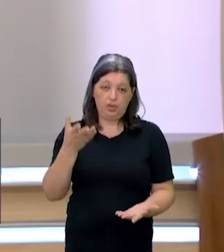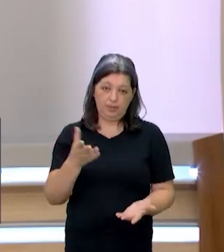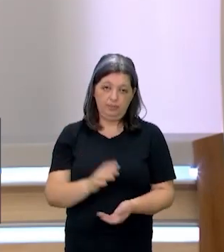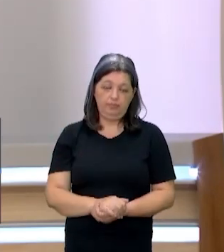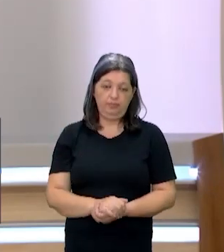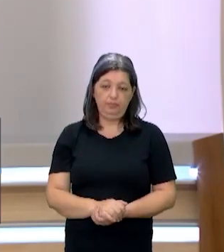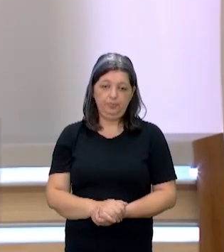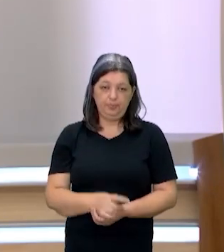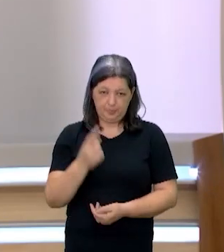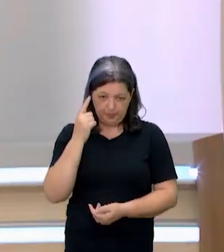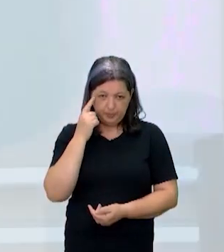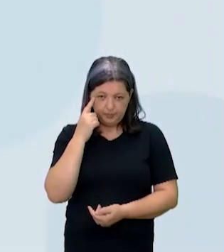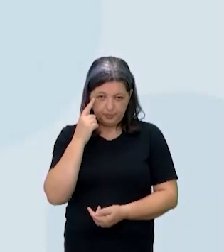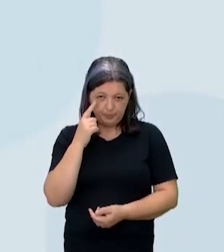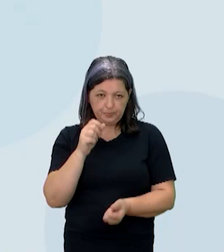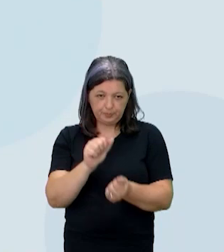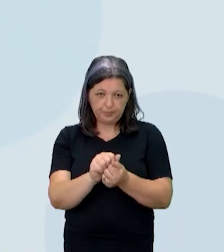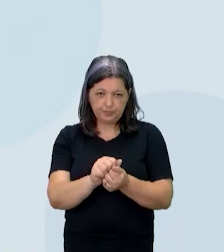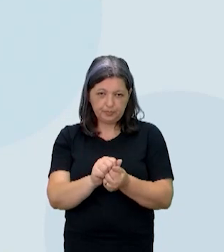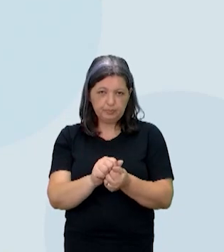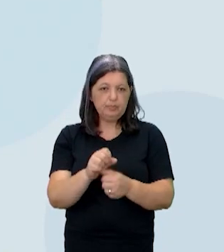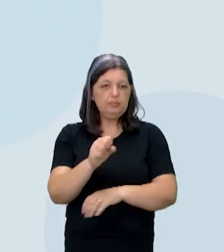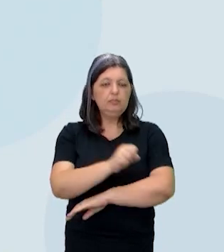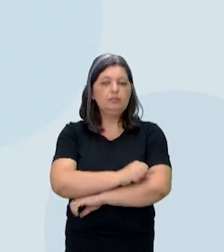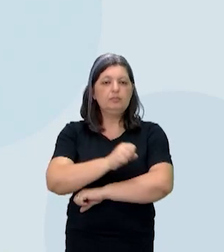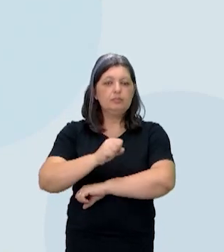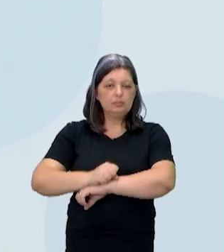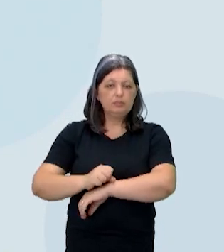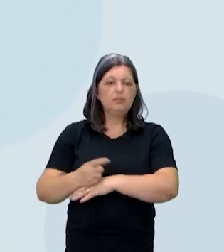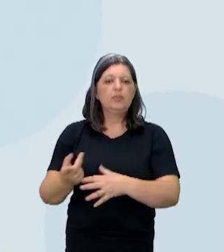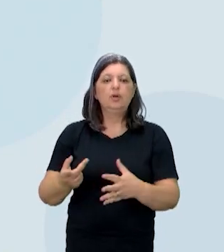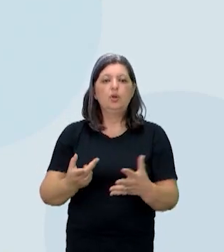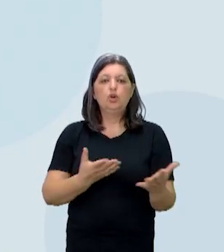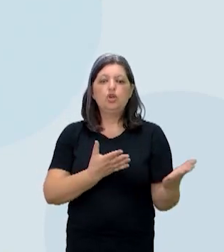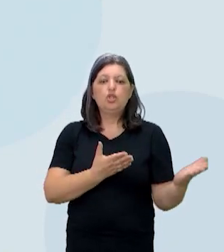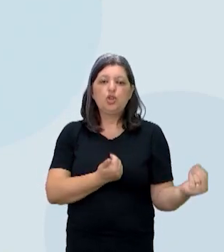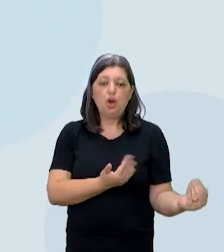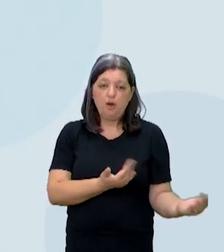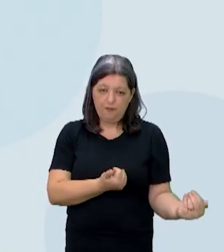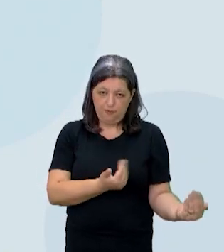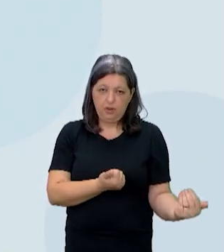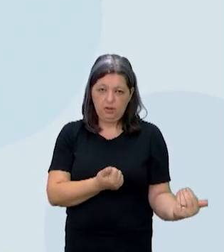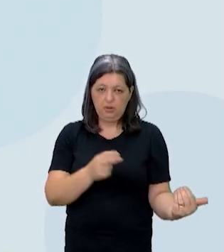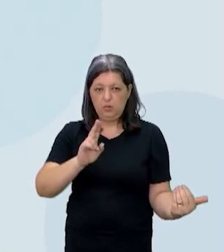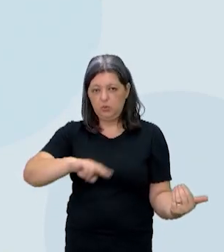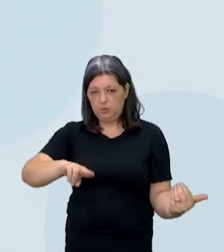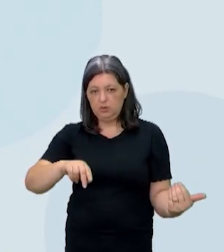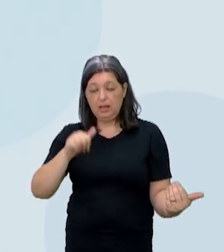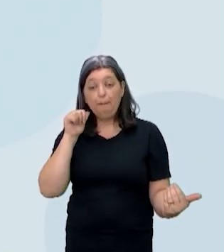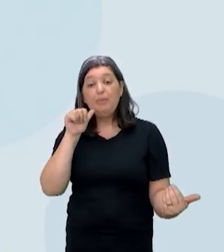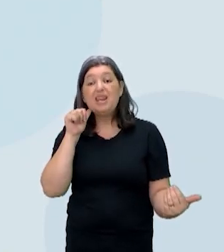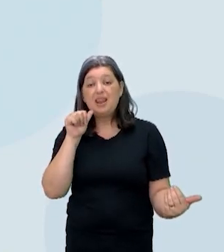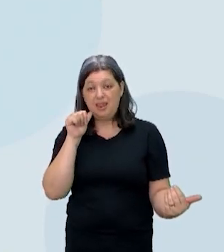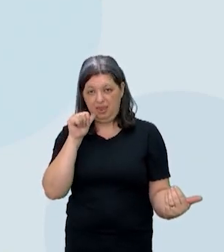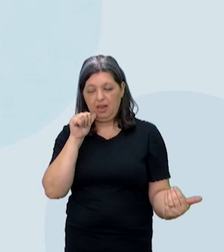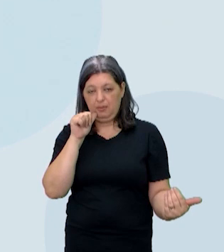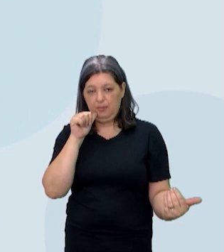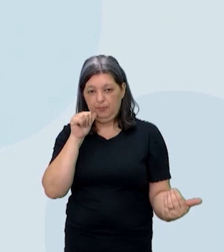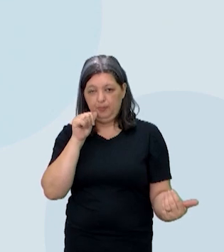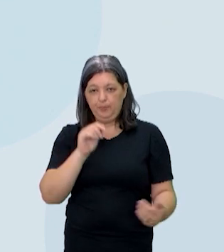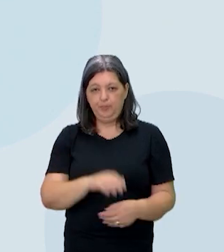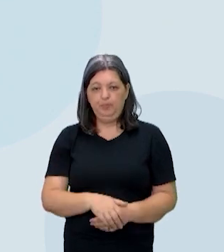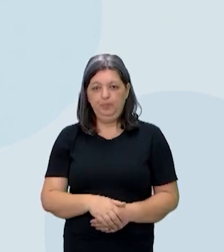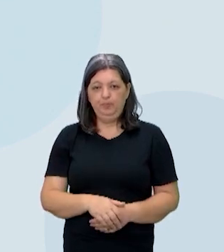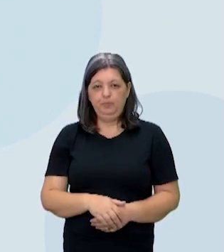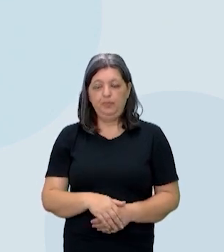Então, vamos pensar juntos, ó, a tese do texto. Os jovens são, né, as usuárias jovens, as meninas, são as